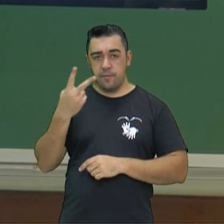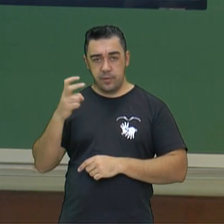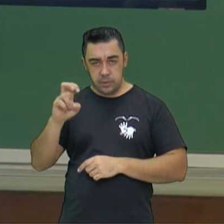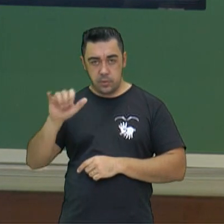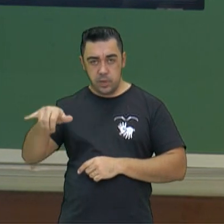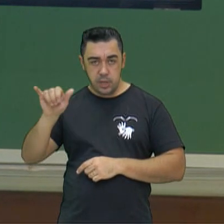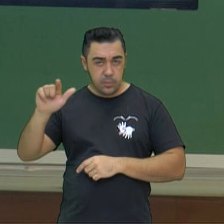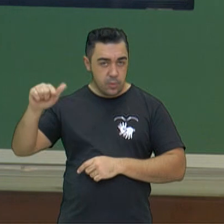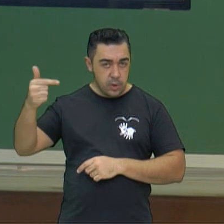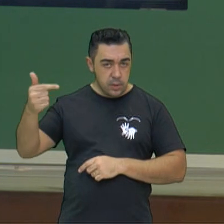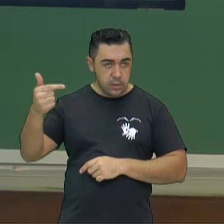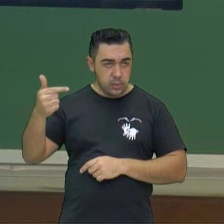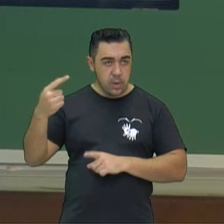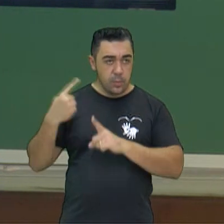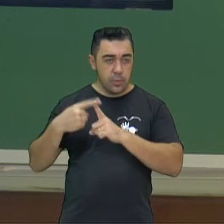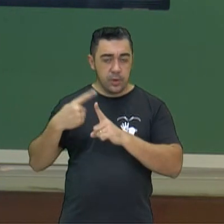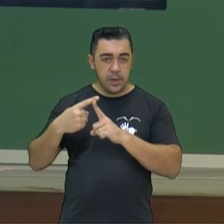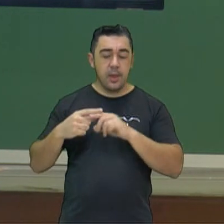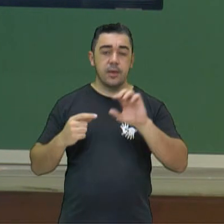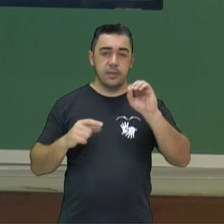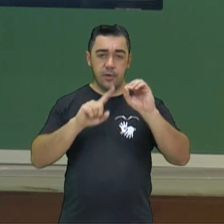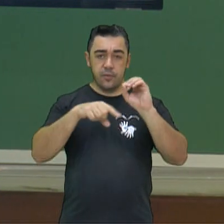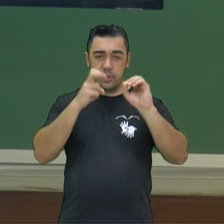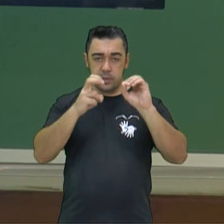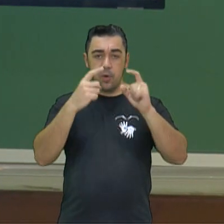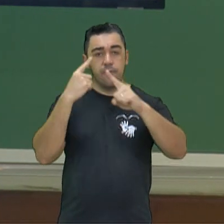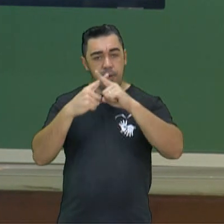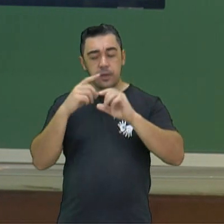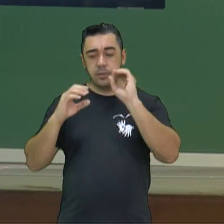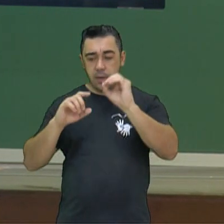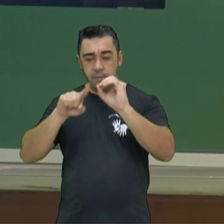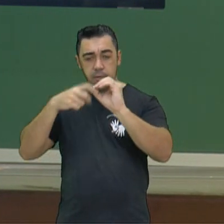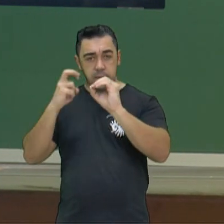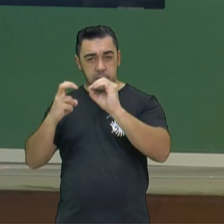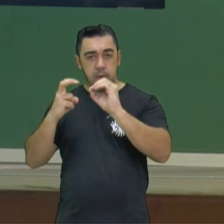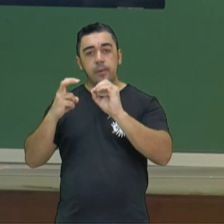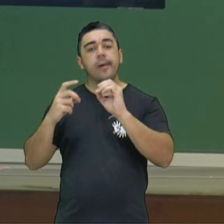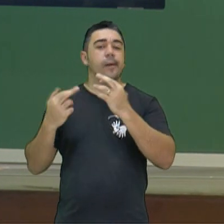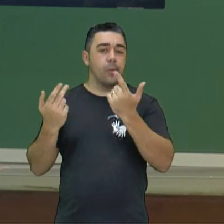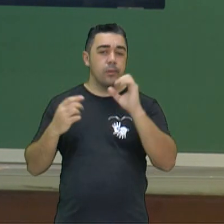0,25y ao quadrado, porque 0,5 vezes 0,5,